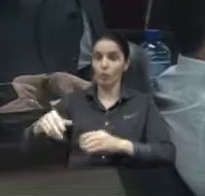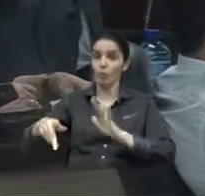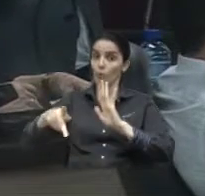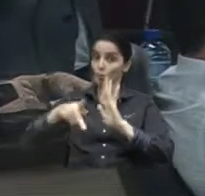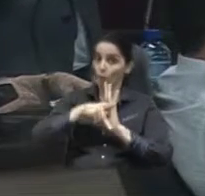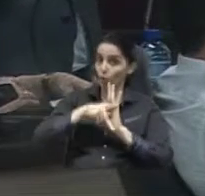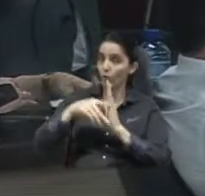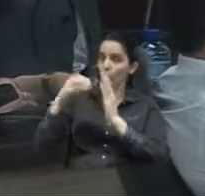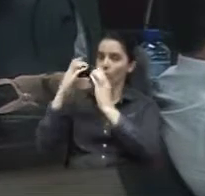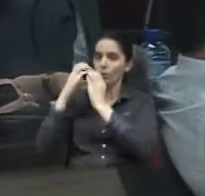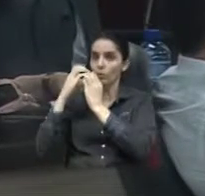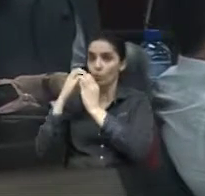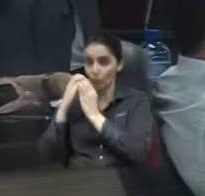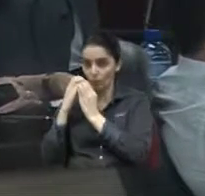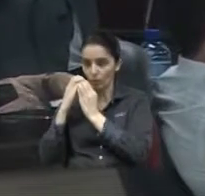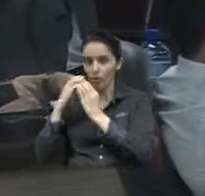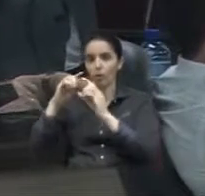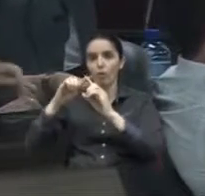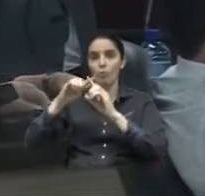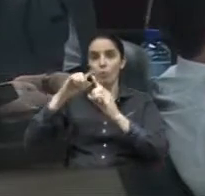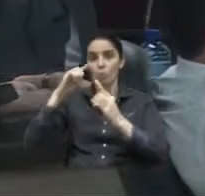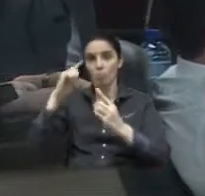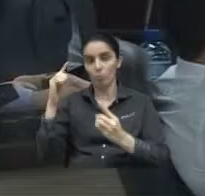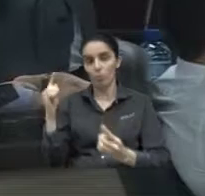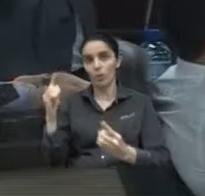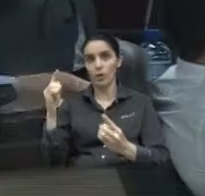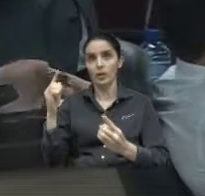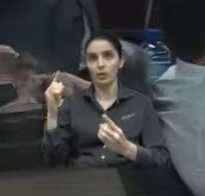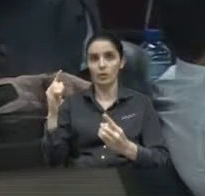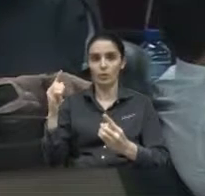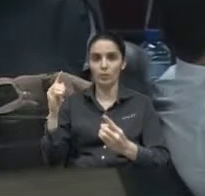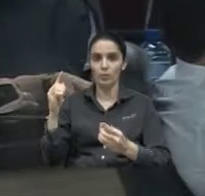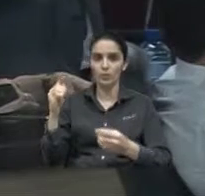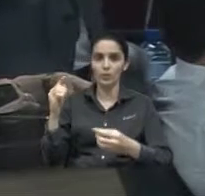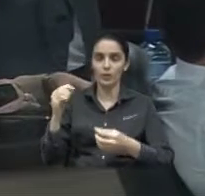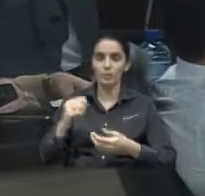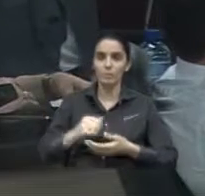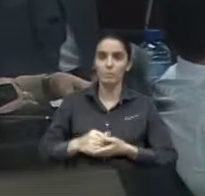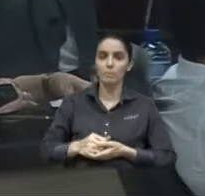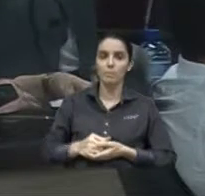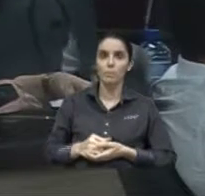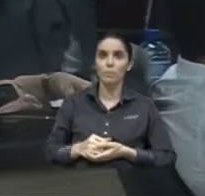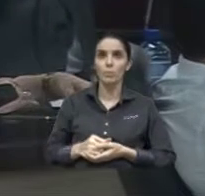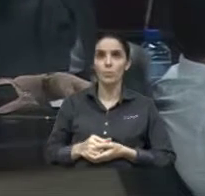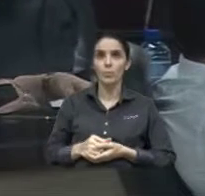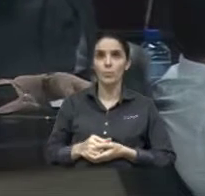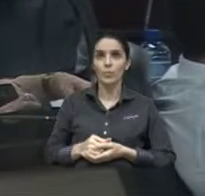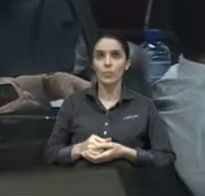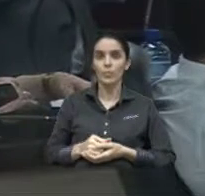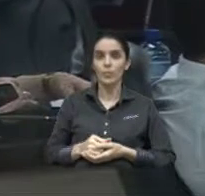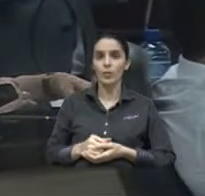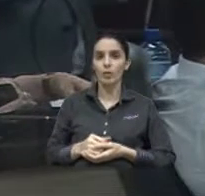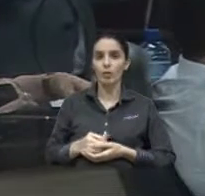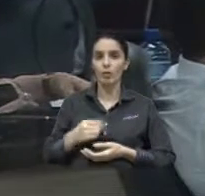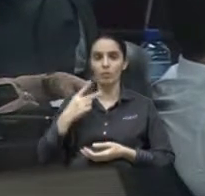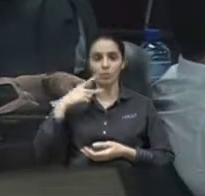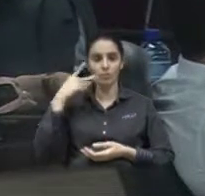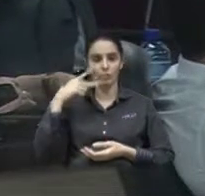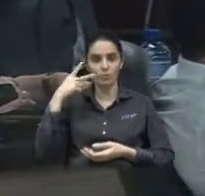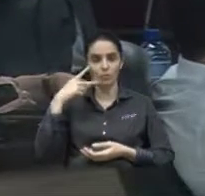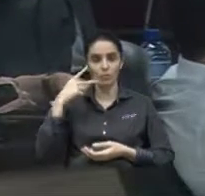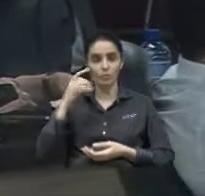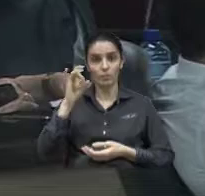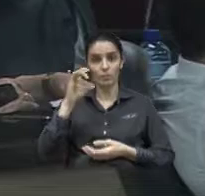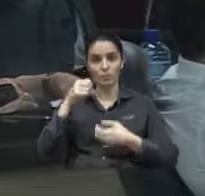você reconhece a pessoa dele e nós, vereadores, não podemos fazer mais que 2 títulos por ano.